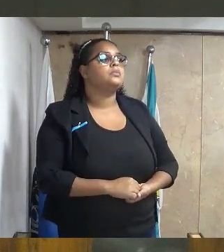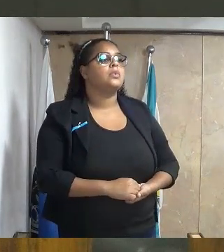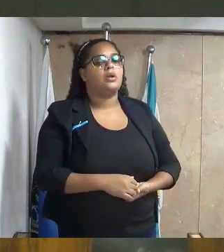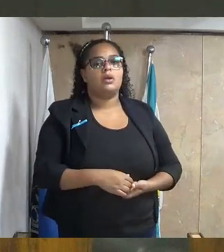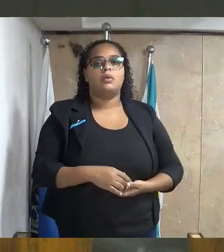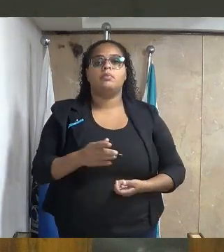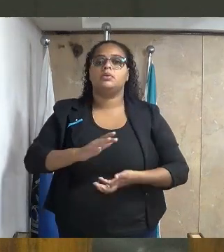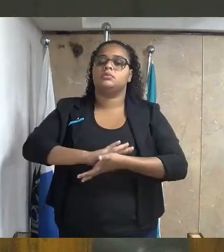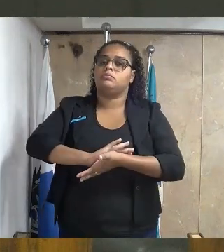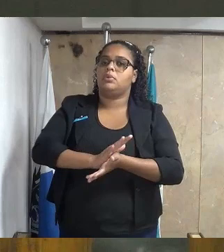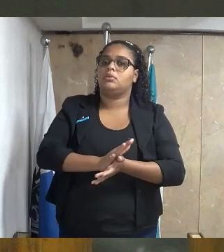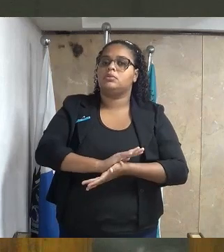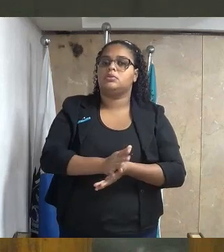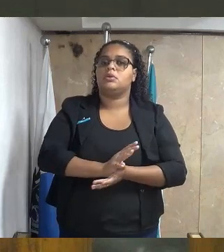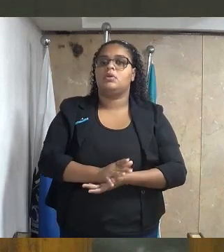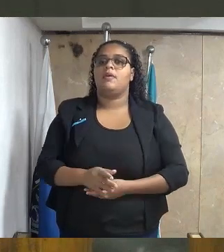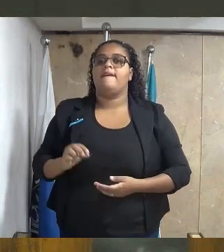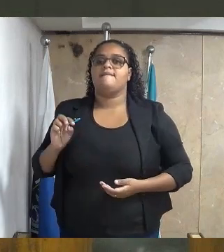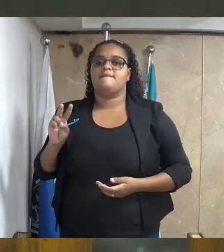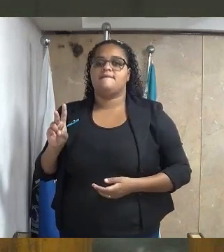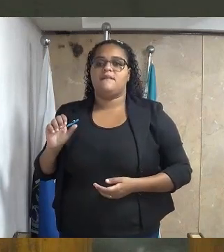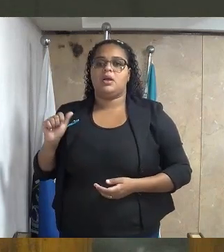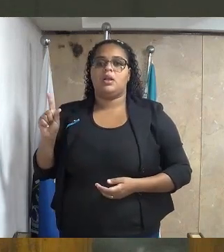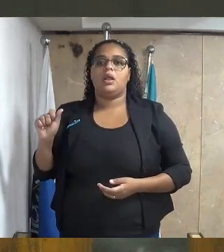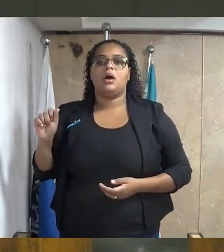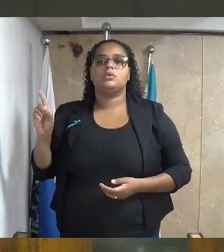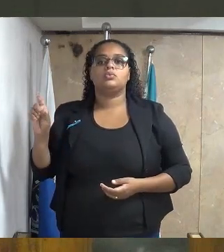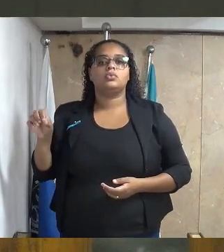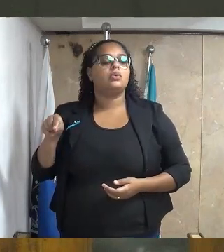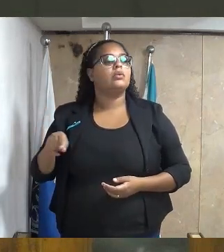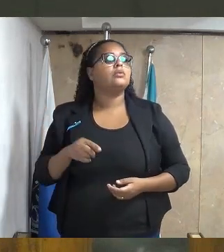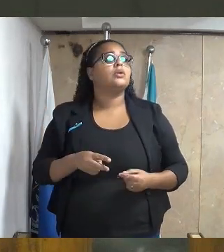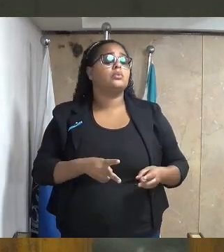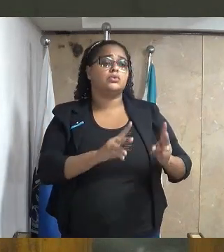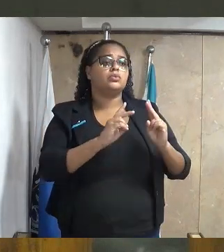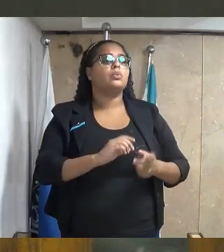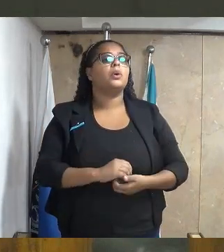esse racismo velado que ainda insiste